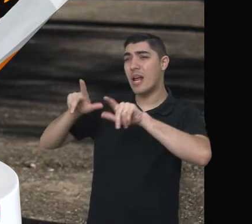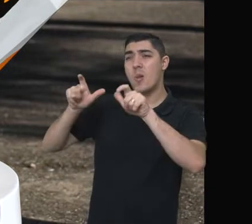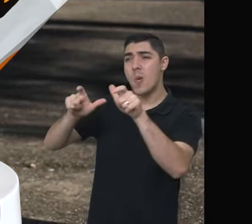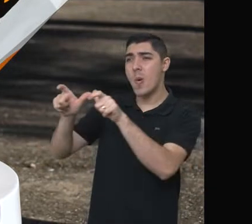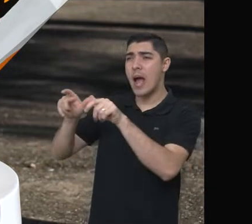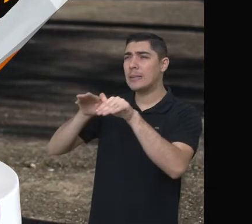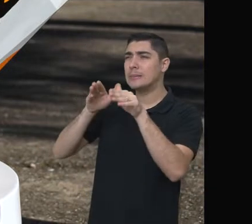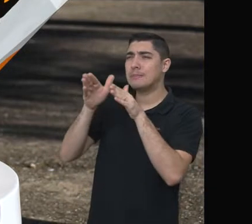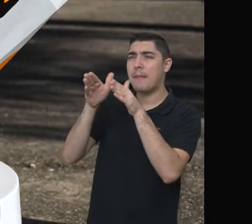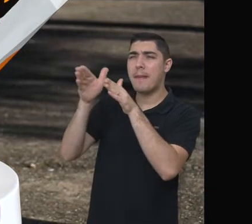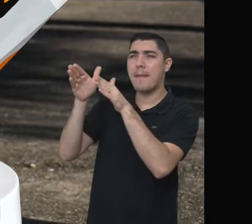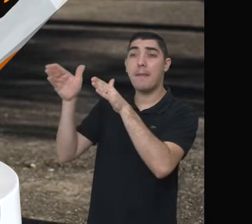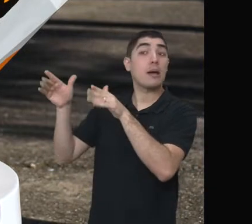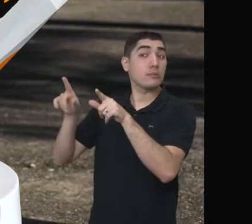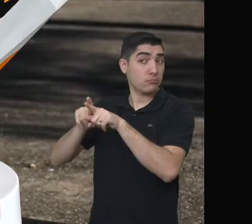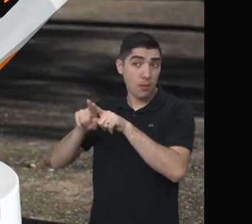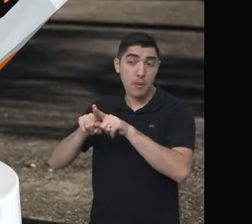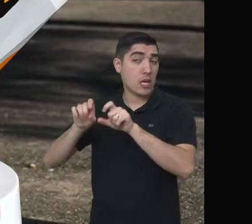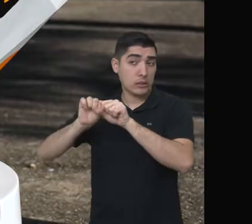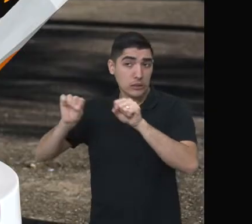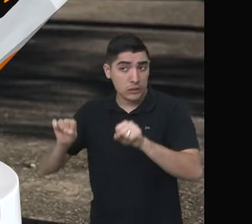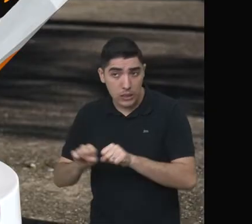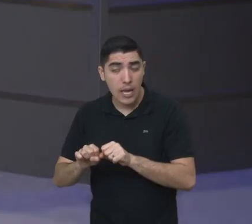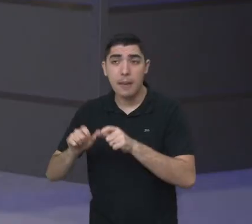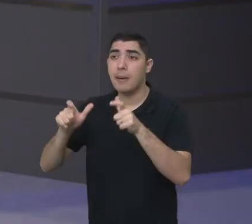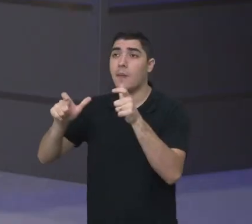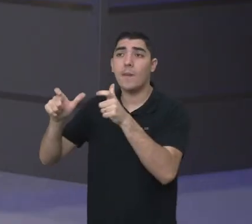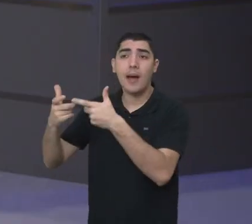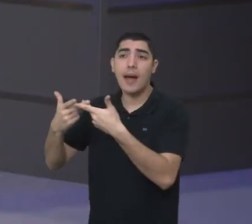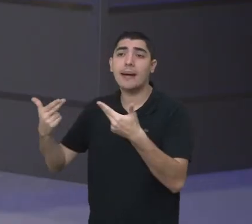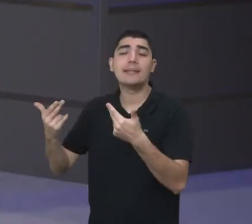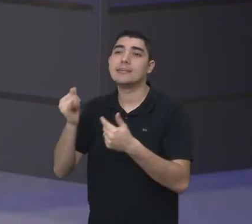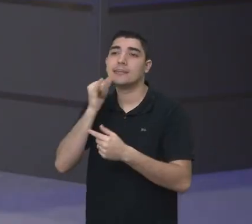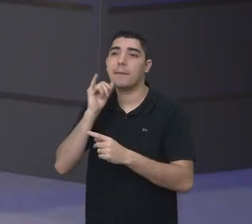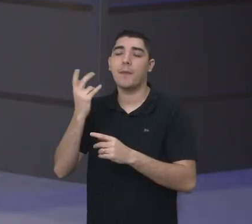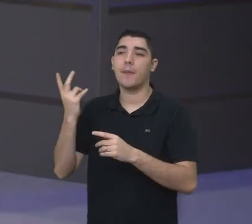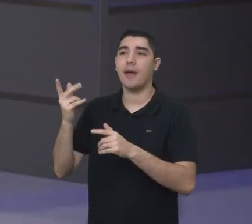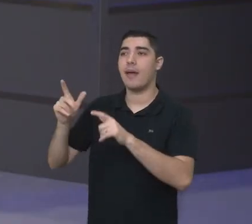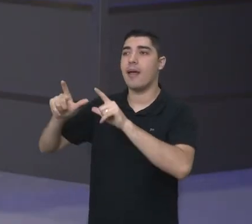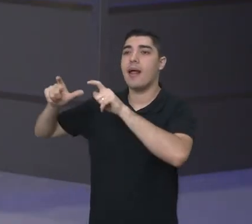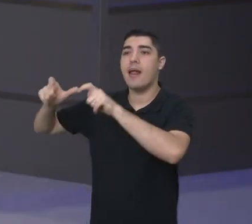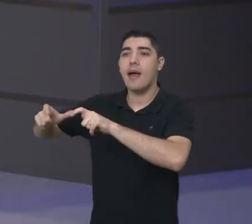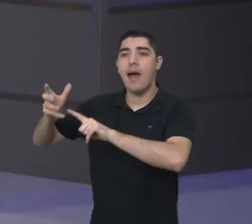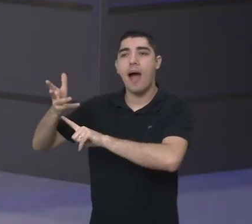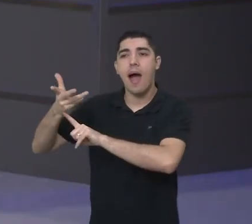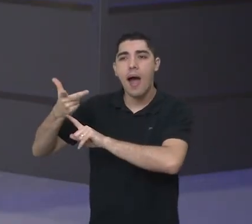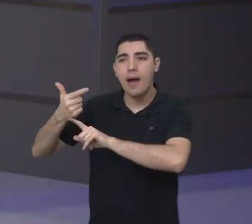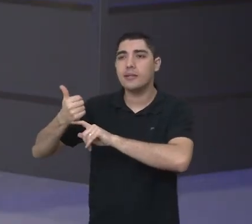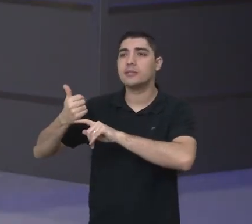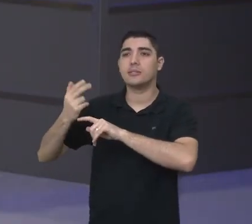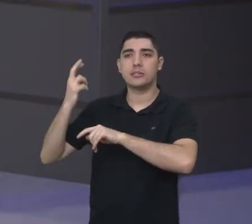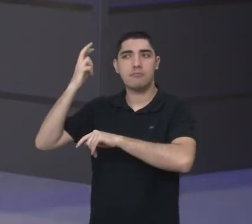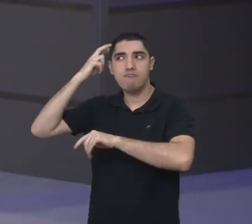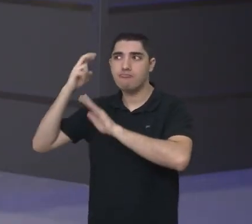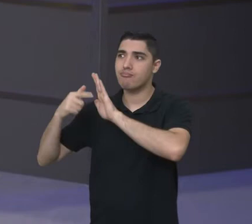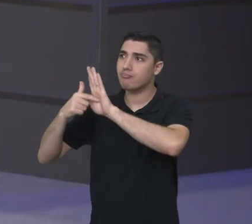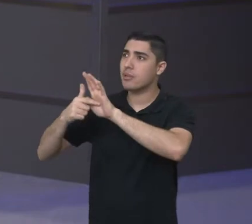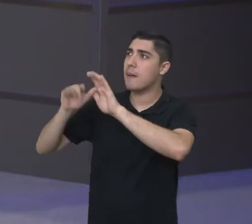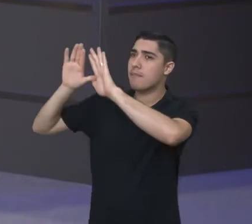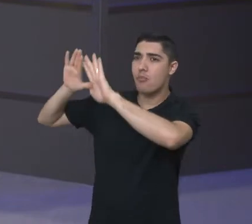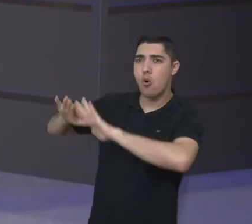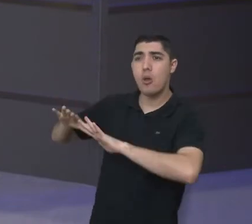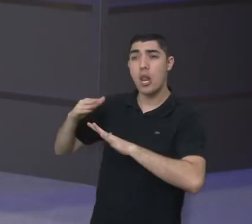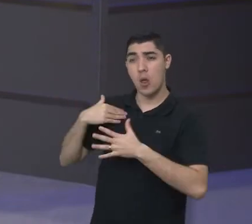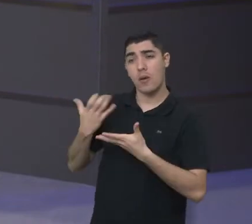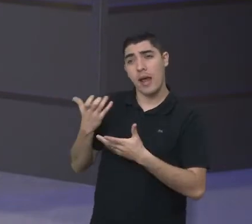E diversas plataformas também, em esculturas, em murais. Não quero parar, não. Eu quero continuar e crescer